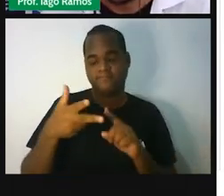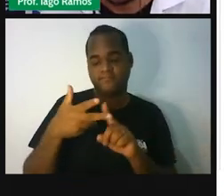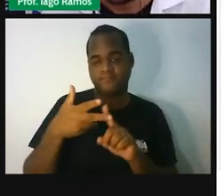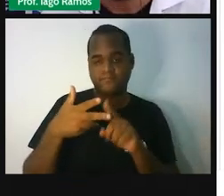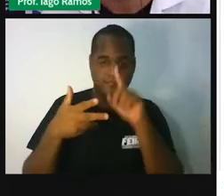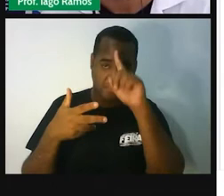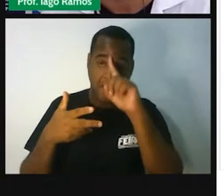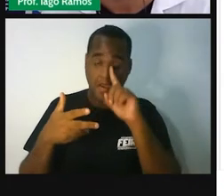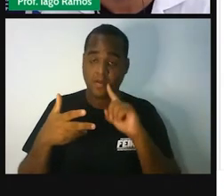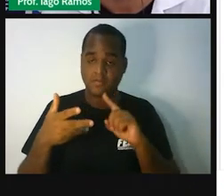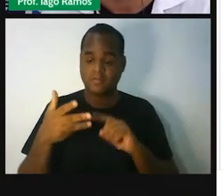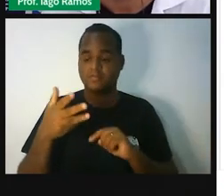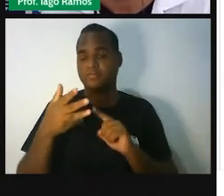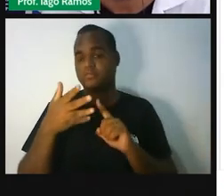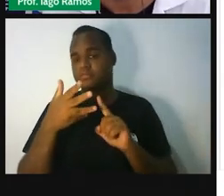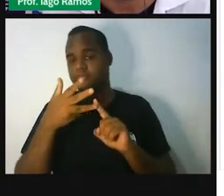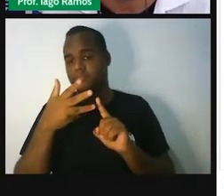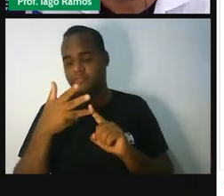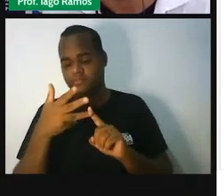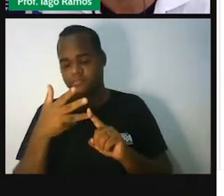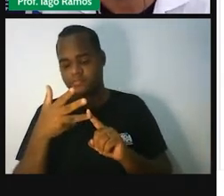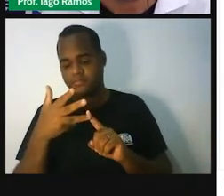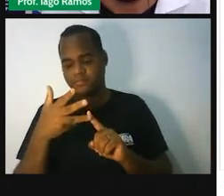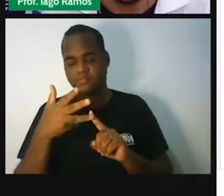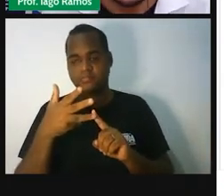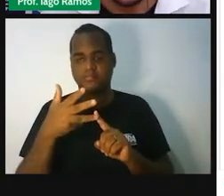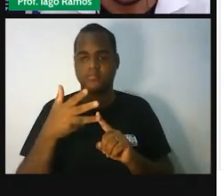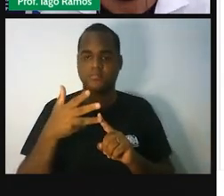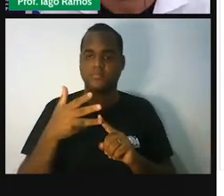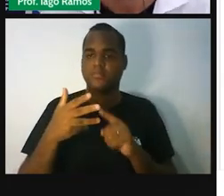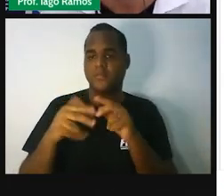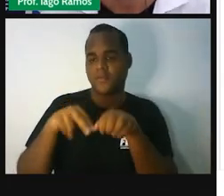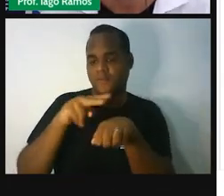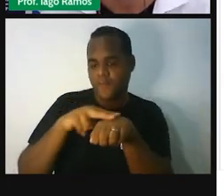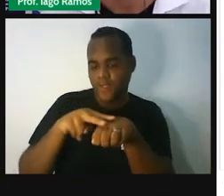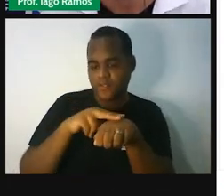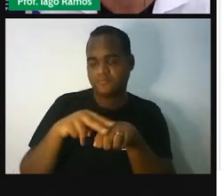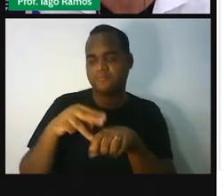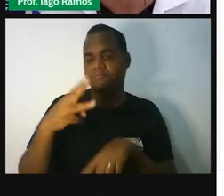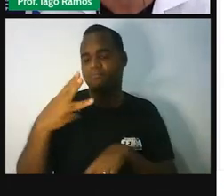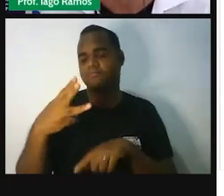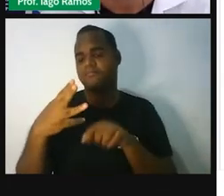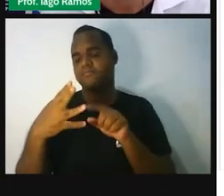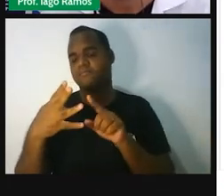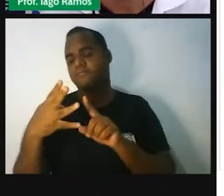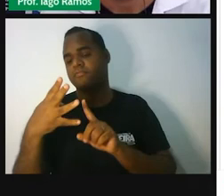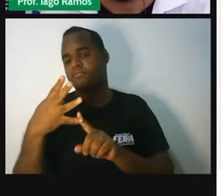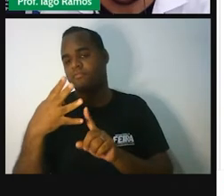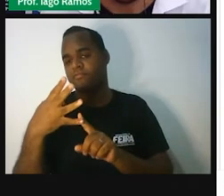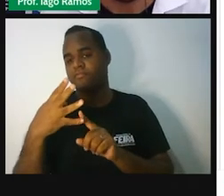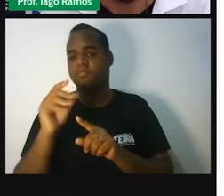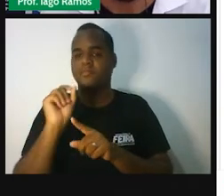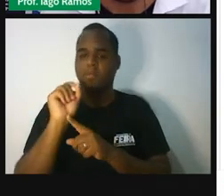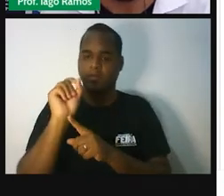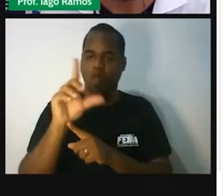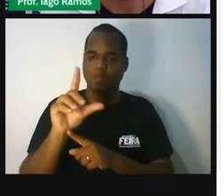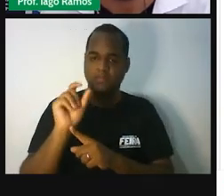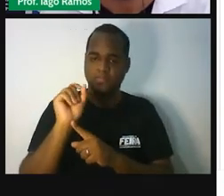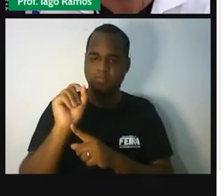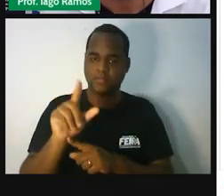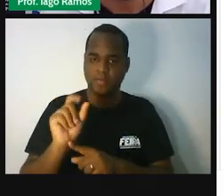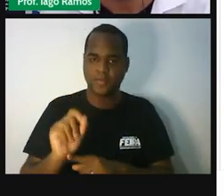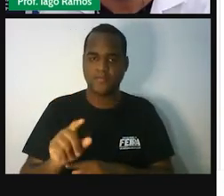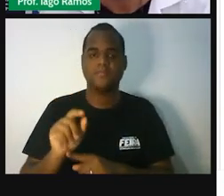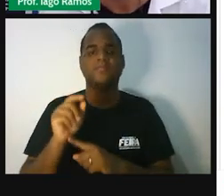o amarelo. Vamos imaginar o verde. E vamos imaginar o azul,